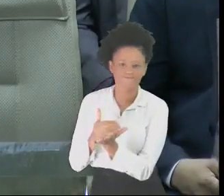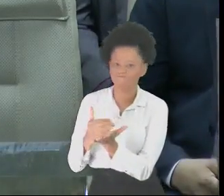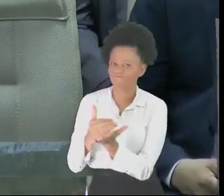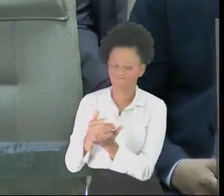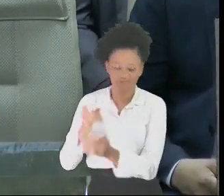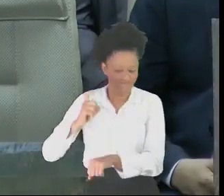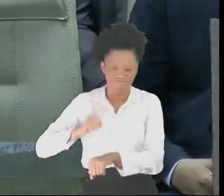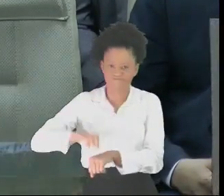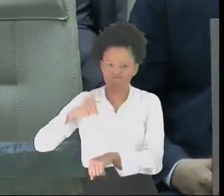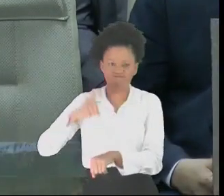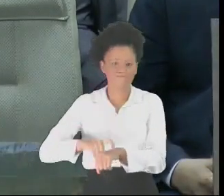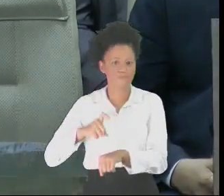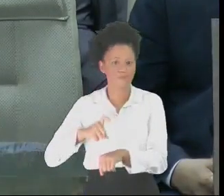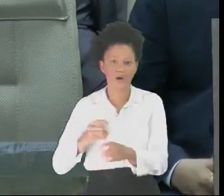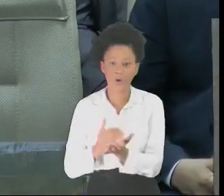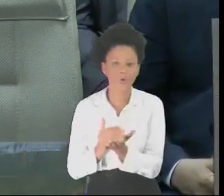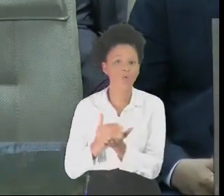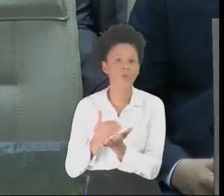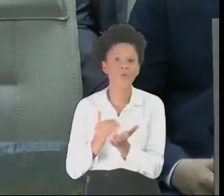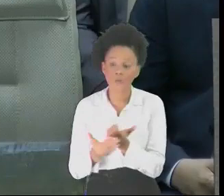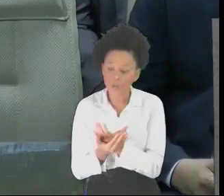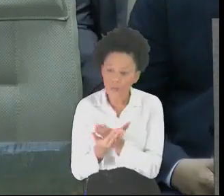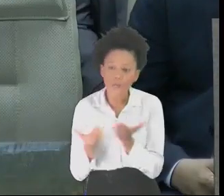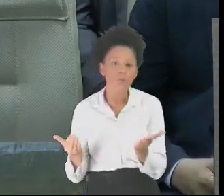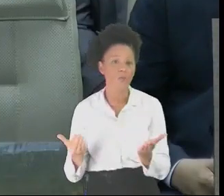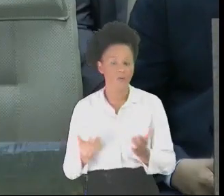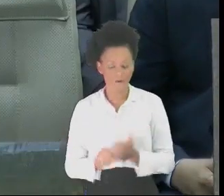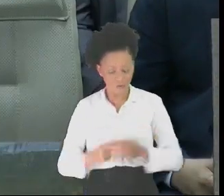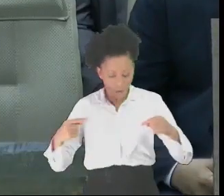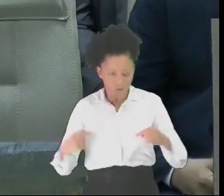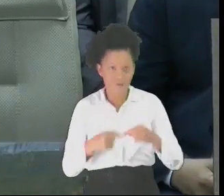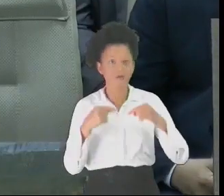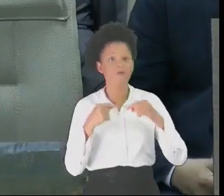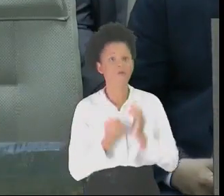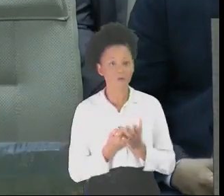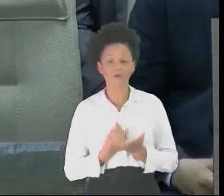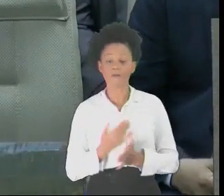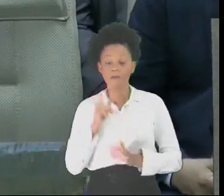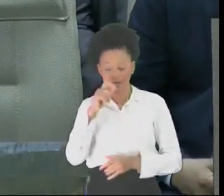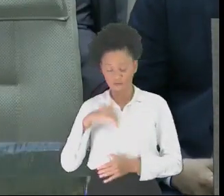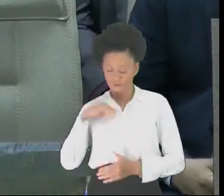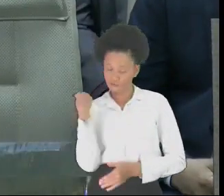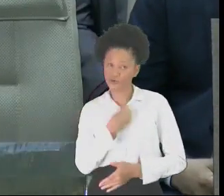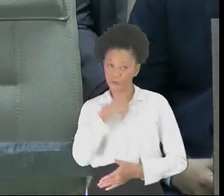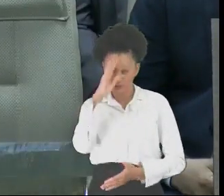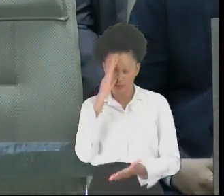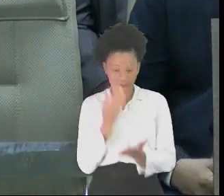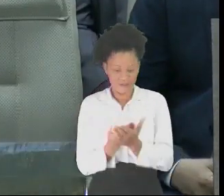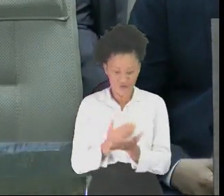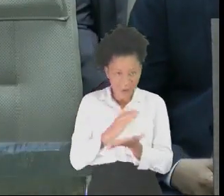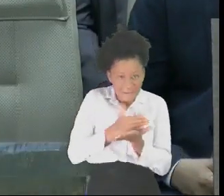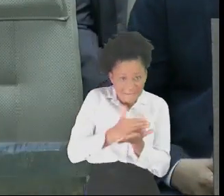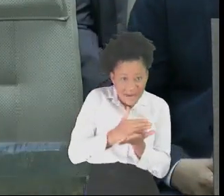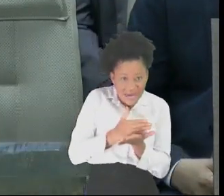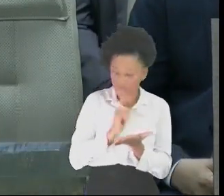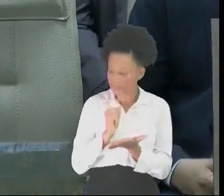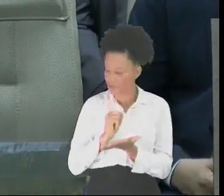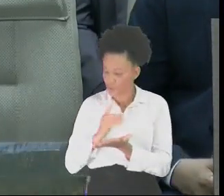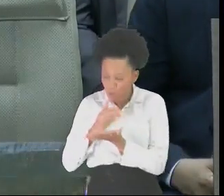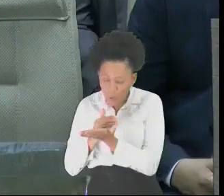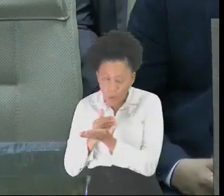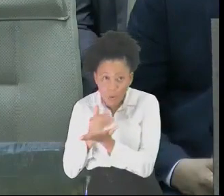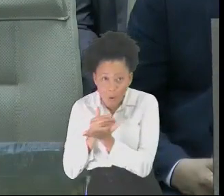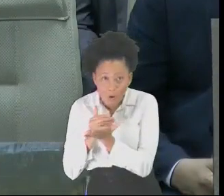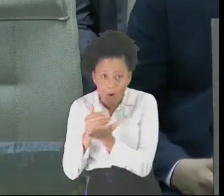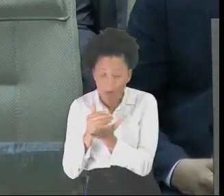A crença dogmática da nossa igreja é que ela vai no começo, conforme diz o nosso credo. Não é no meio, é no começo. Glória a Deus nas alturas